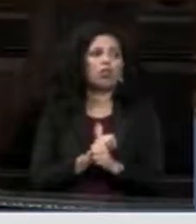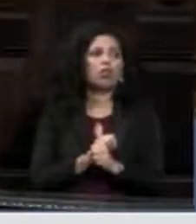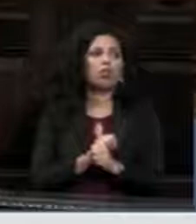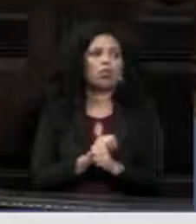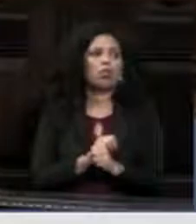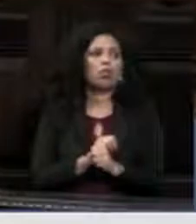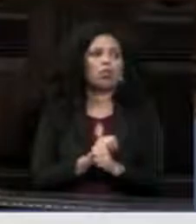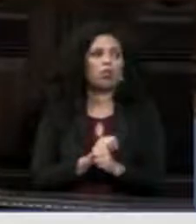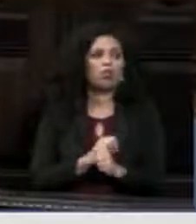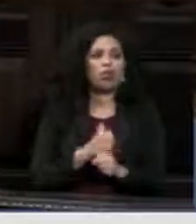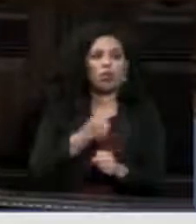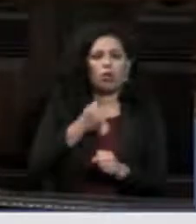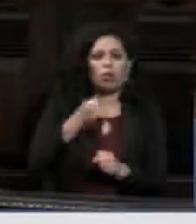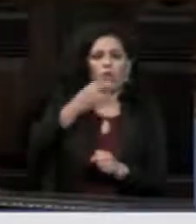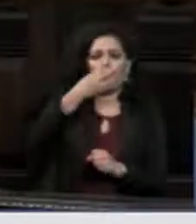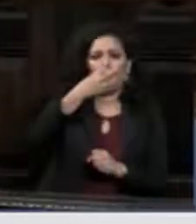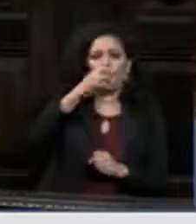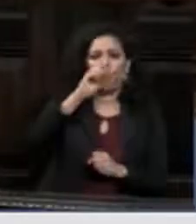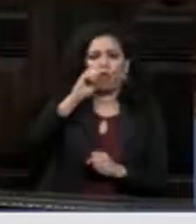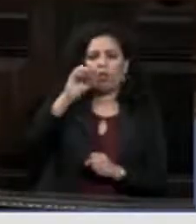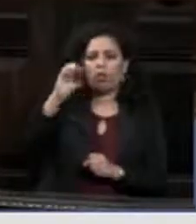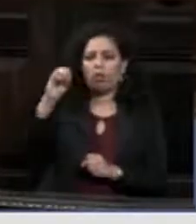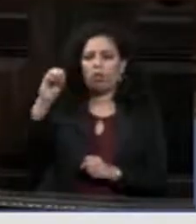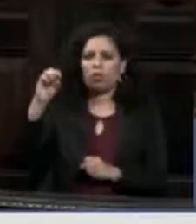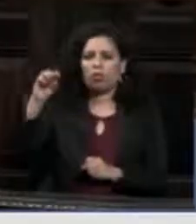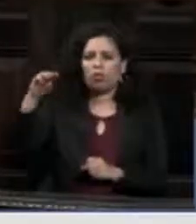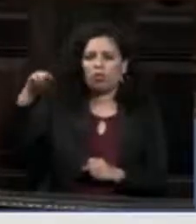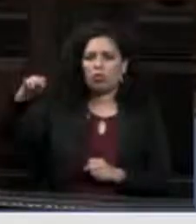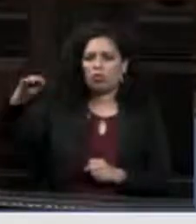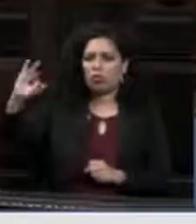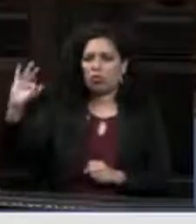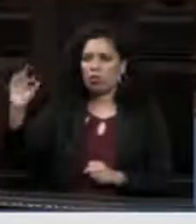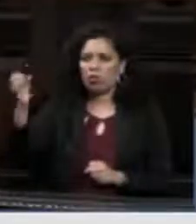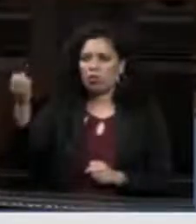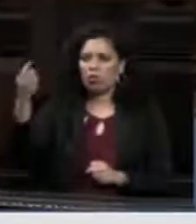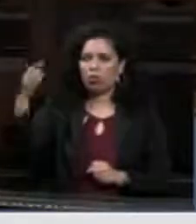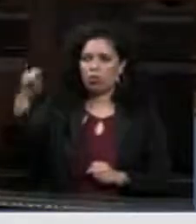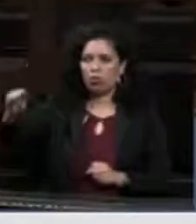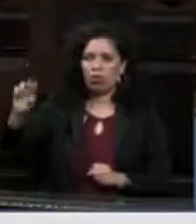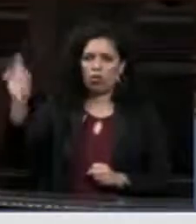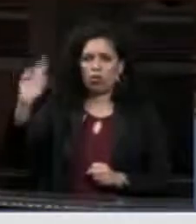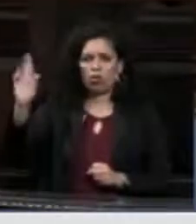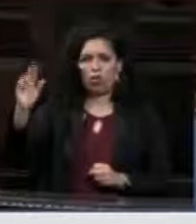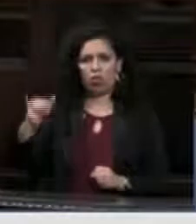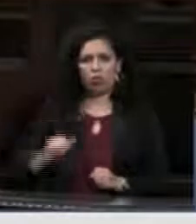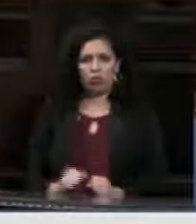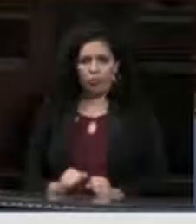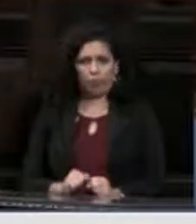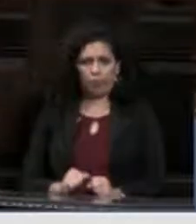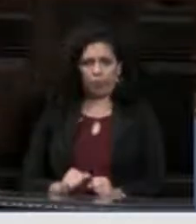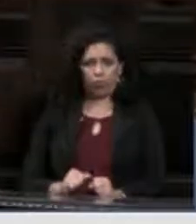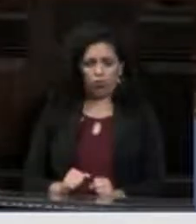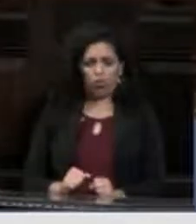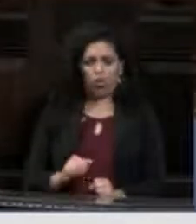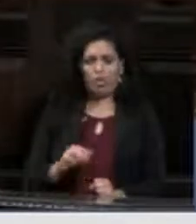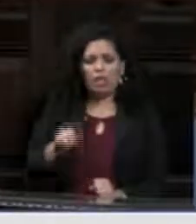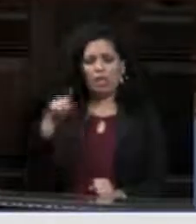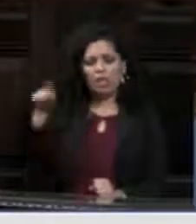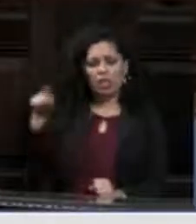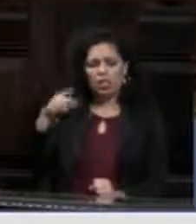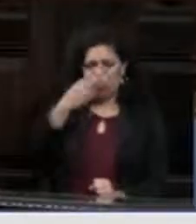de R$400 milhões. Isso não é o suficiente para tirar o Estado do Rio de Janeiro da